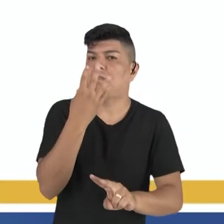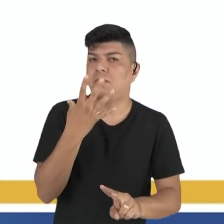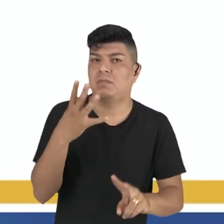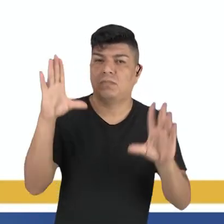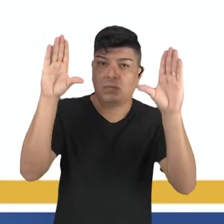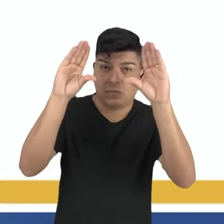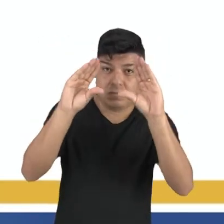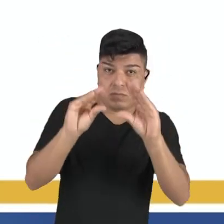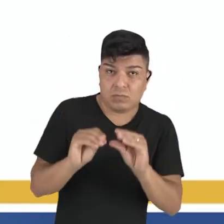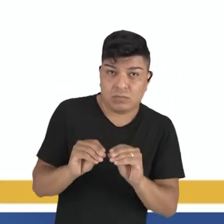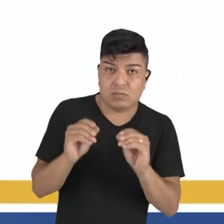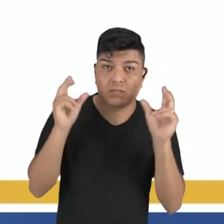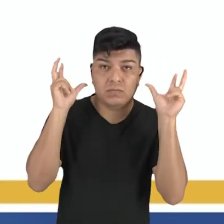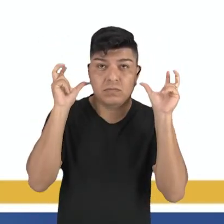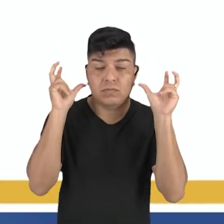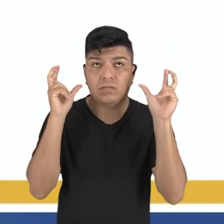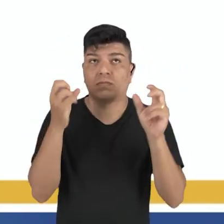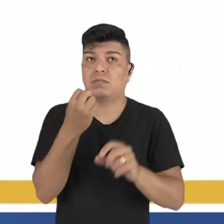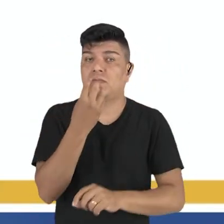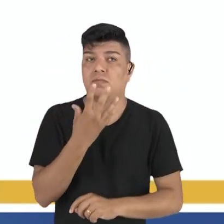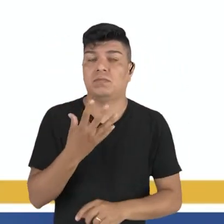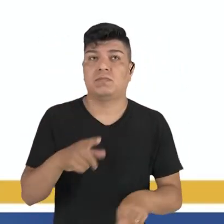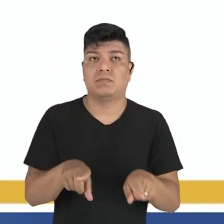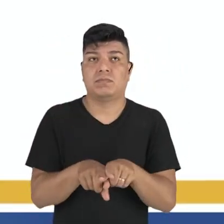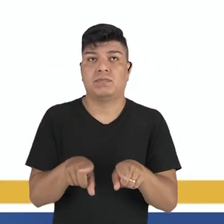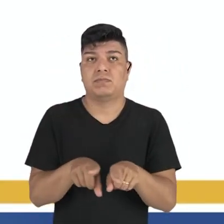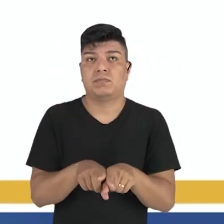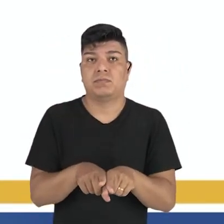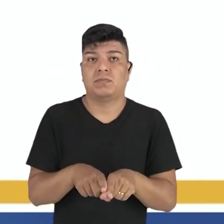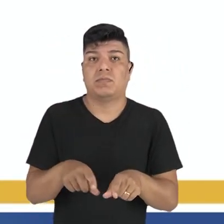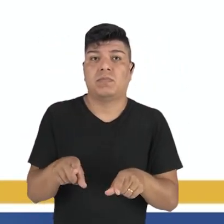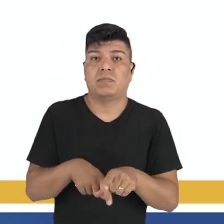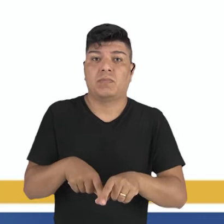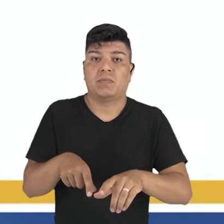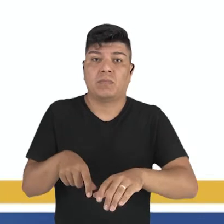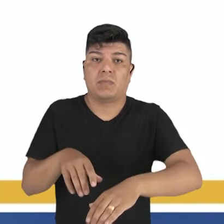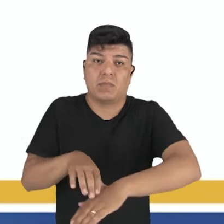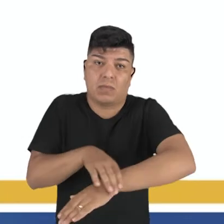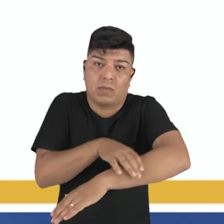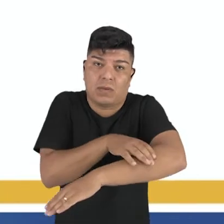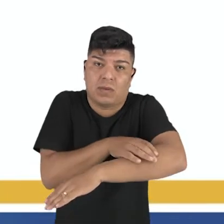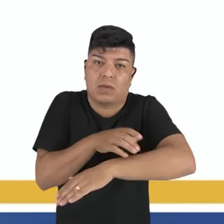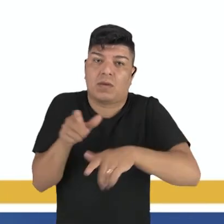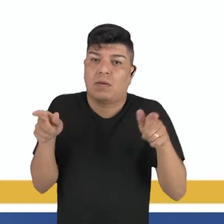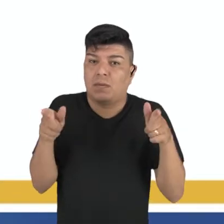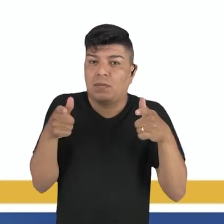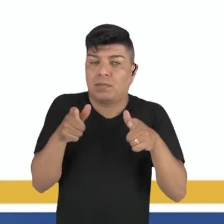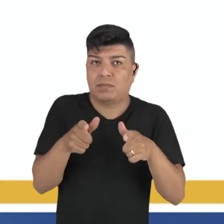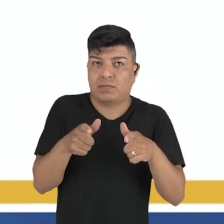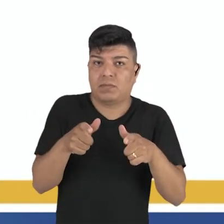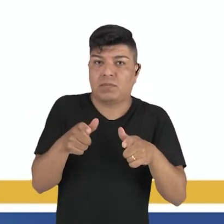olfato aguçados. Como tem pernas curtas, ela não corre.